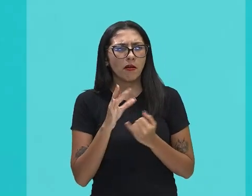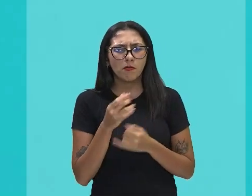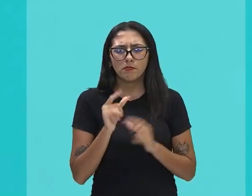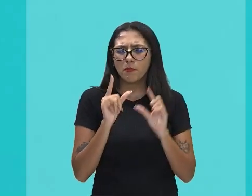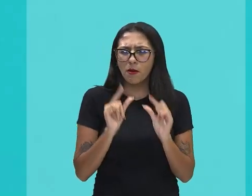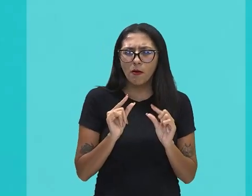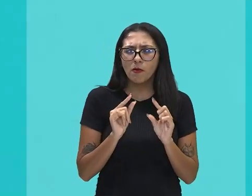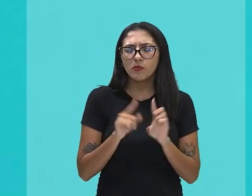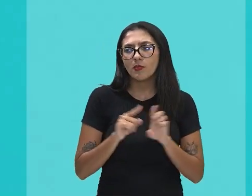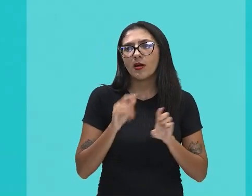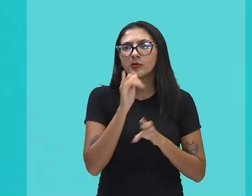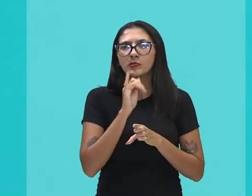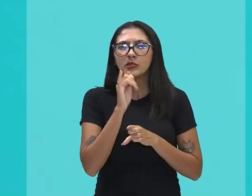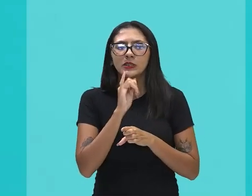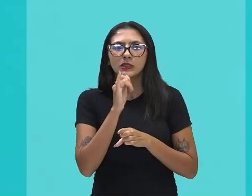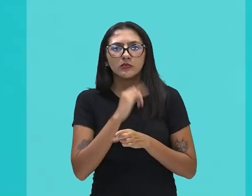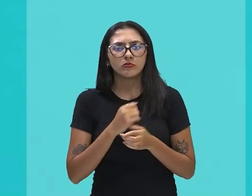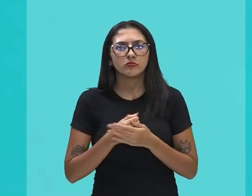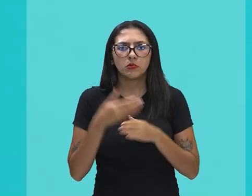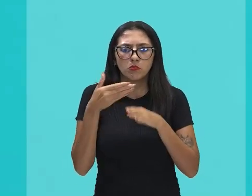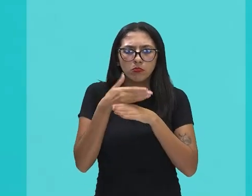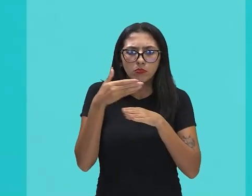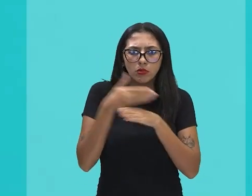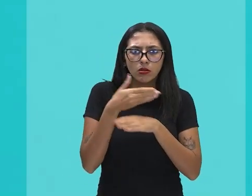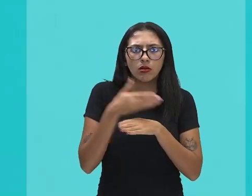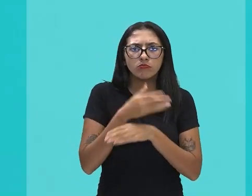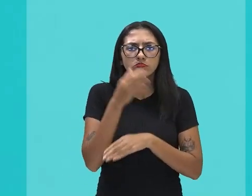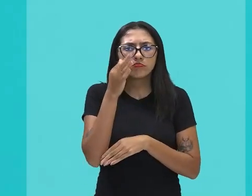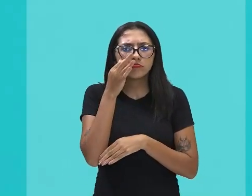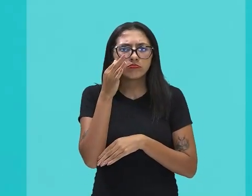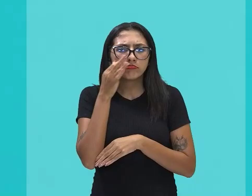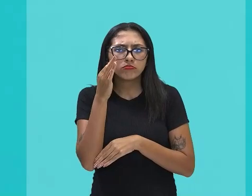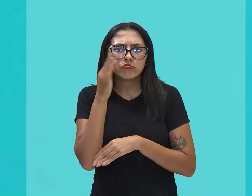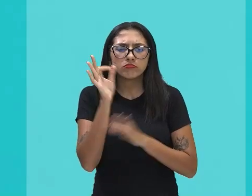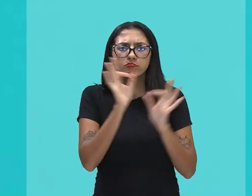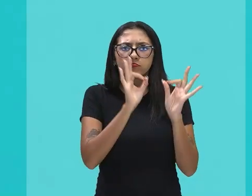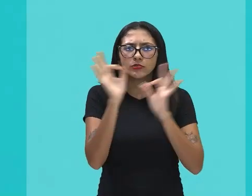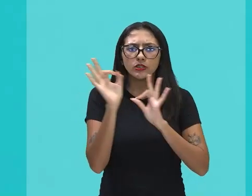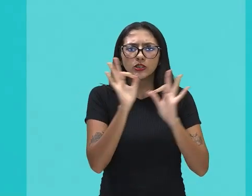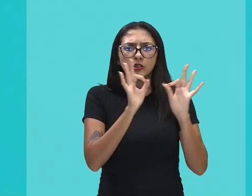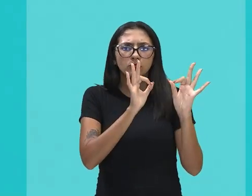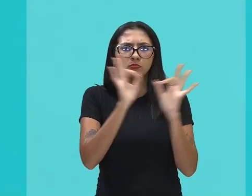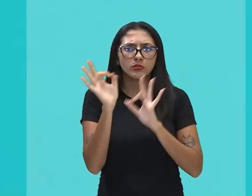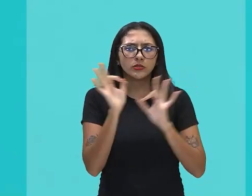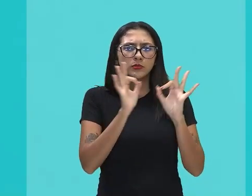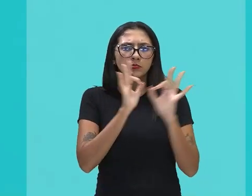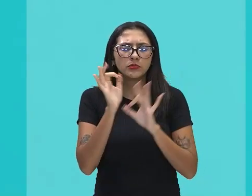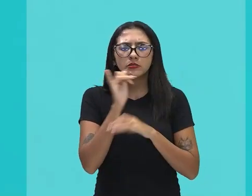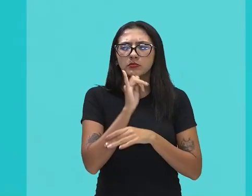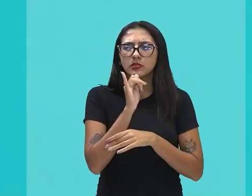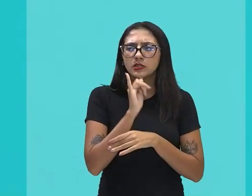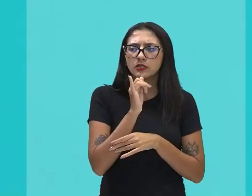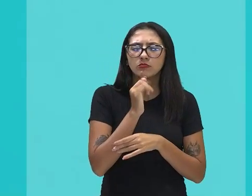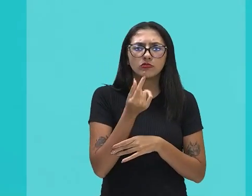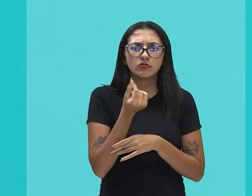a cada view gerando, a cada visualização gerando